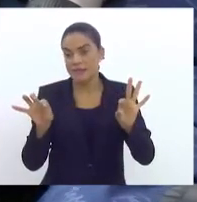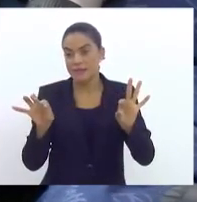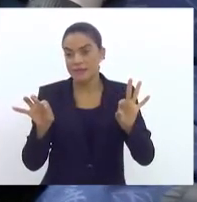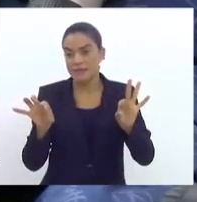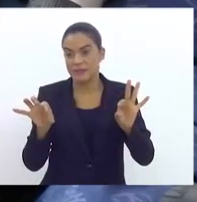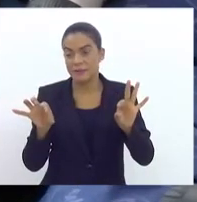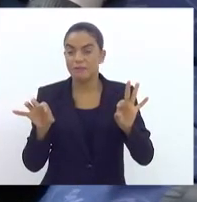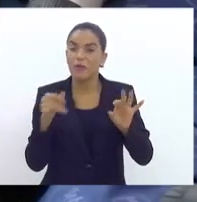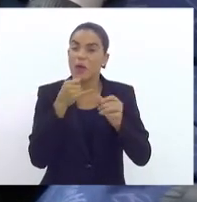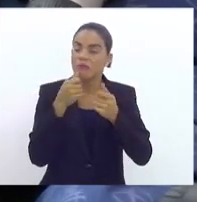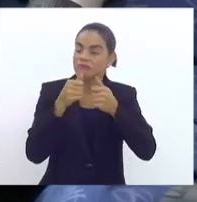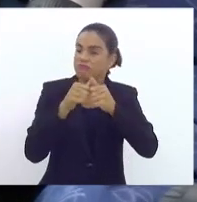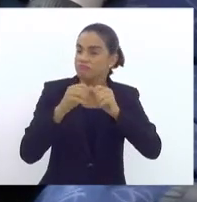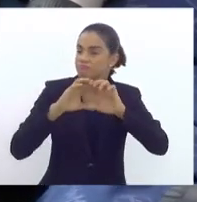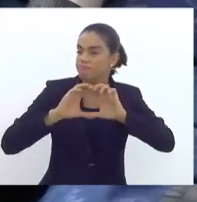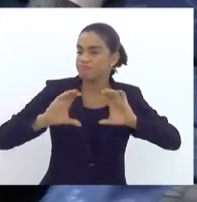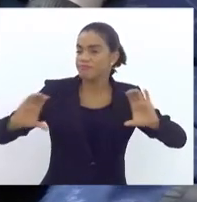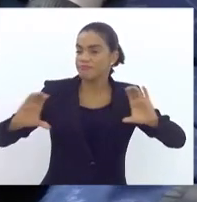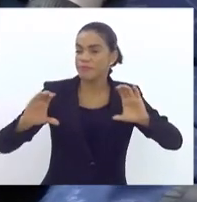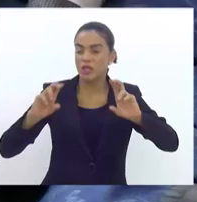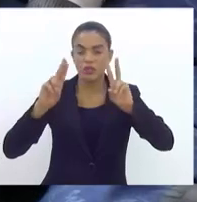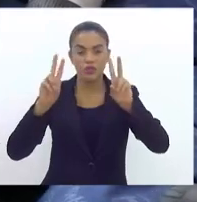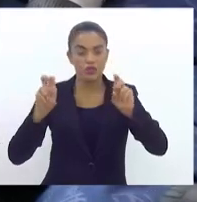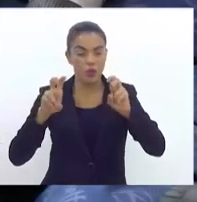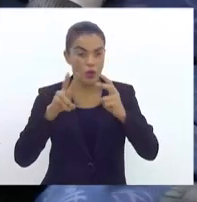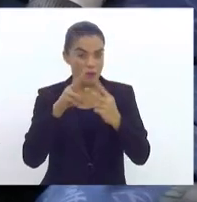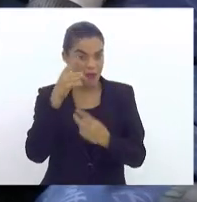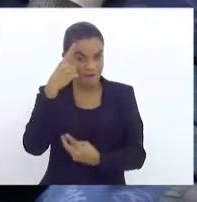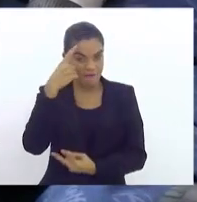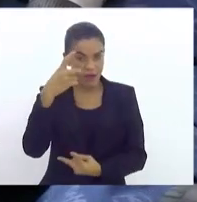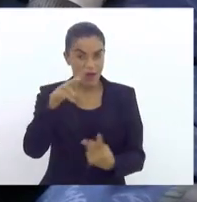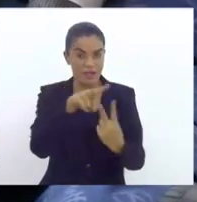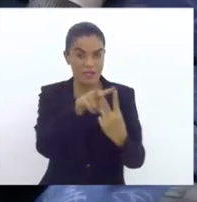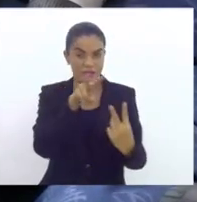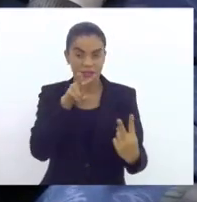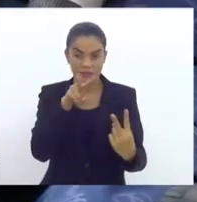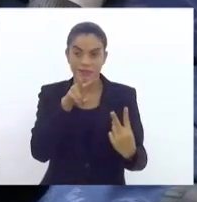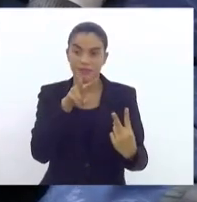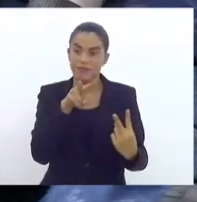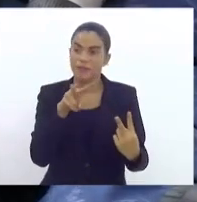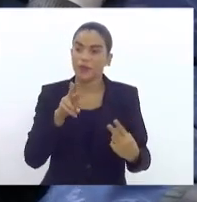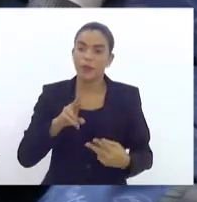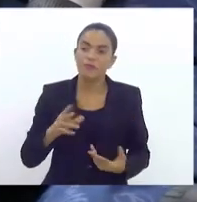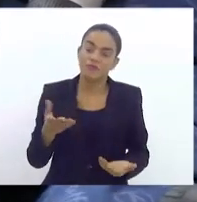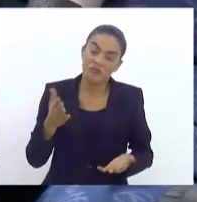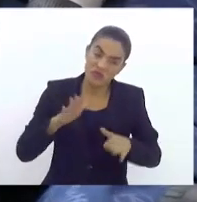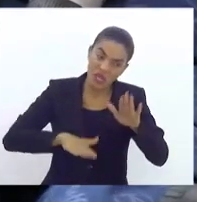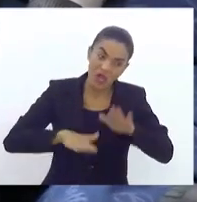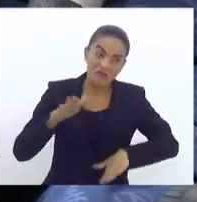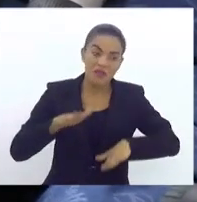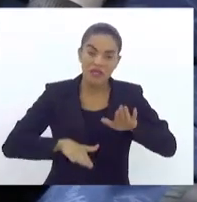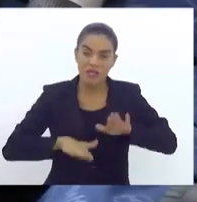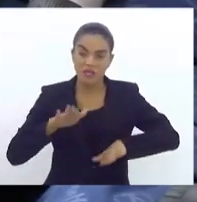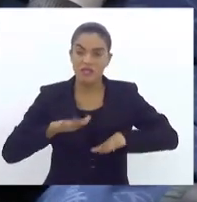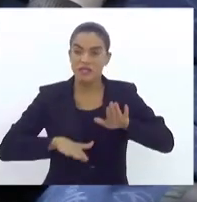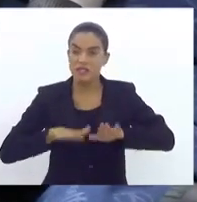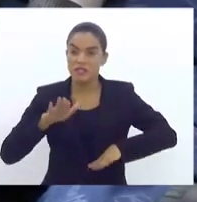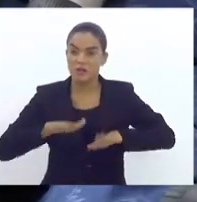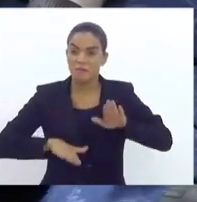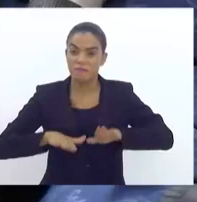não slogan em relação a violência cibernética né isso provavelmente não vai vir não é Talvez venha né